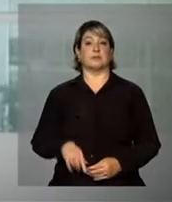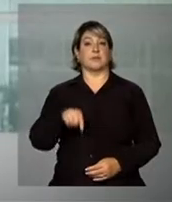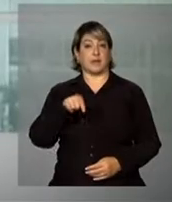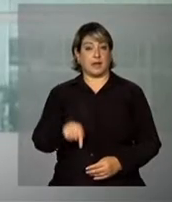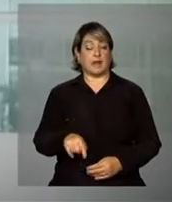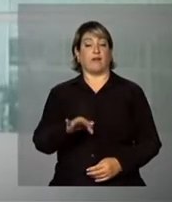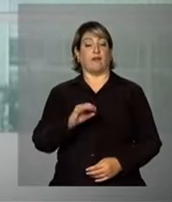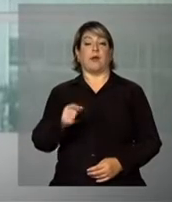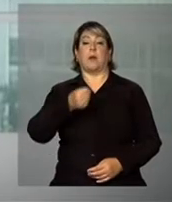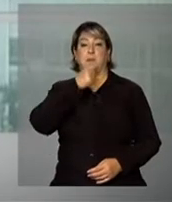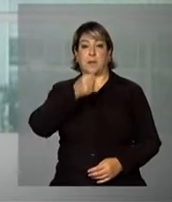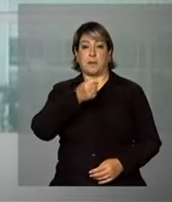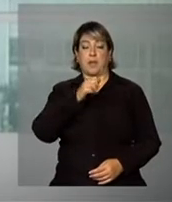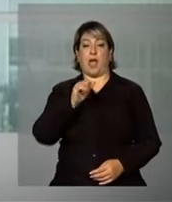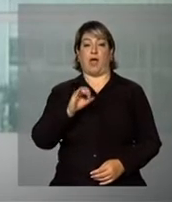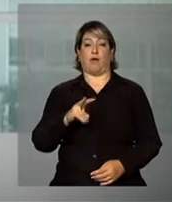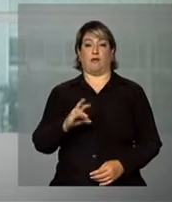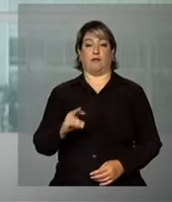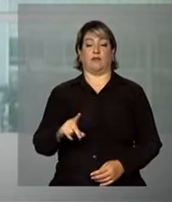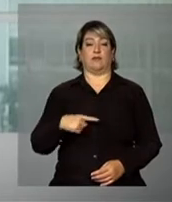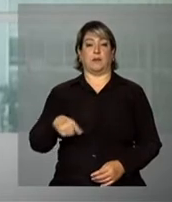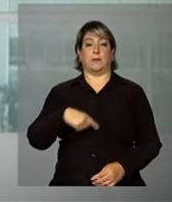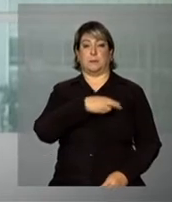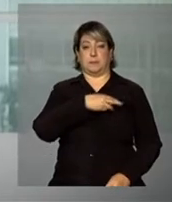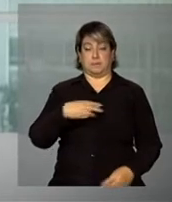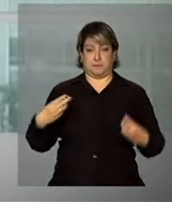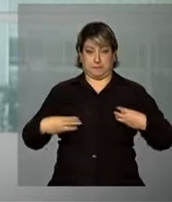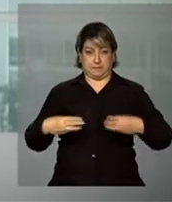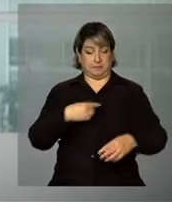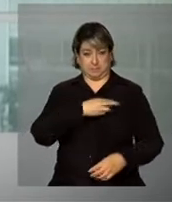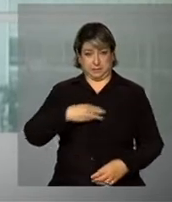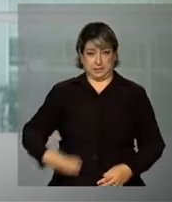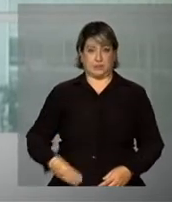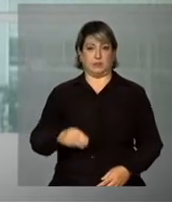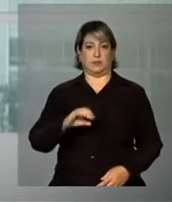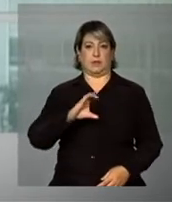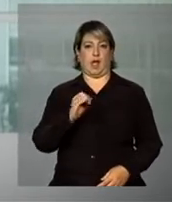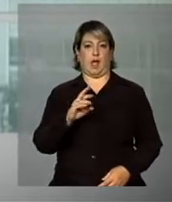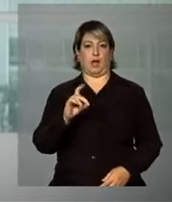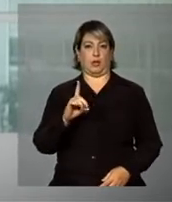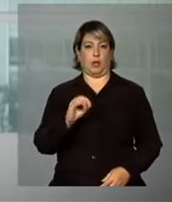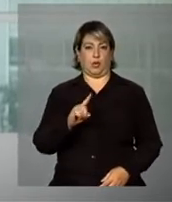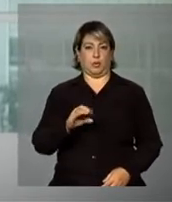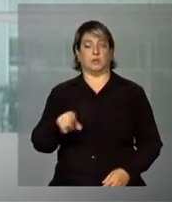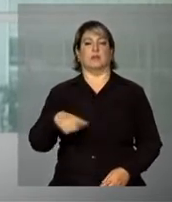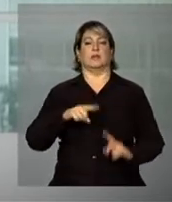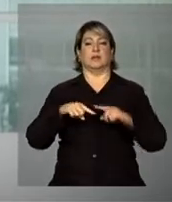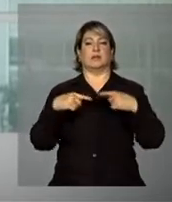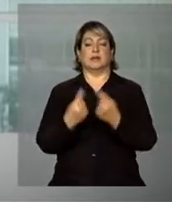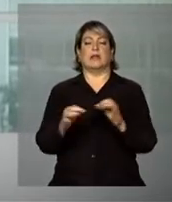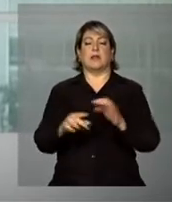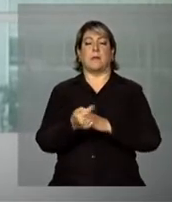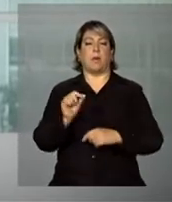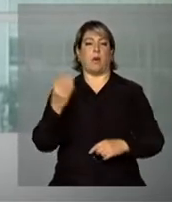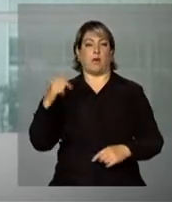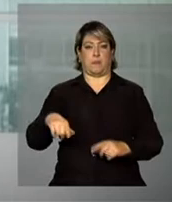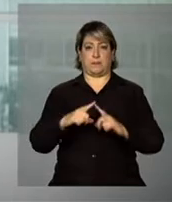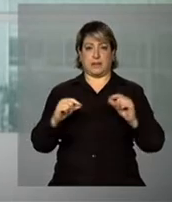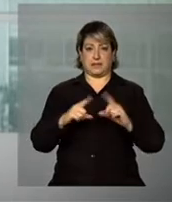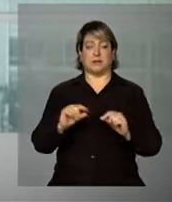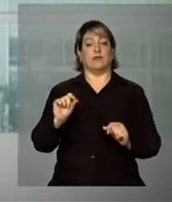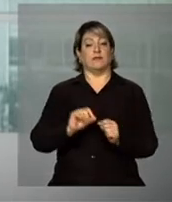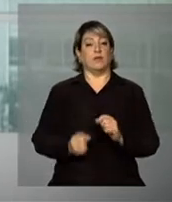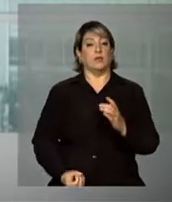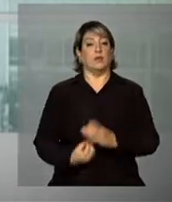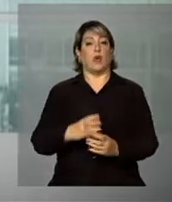Essa foi a entrevista ao vivo do ministro da Justiça, José Eduardo Cardoso. Em cerimônia que terminou há pouco em Brasília, foi